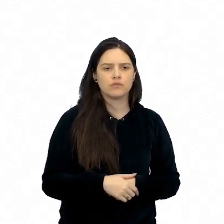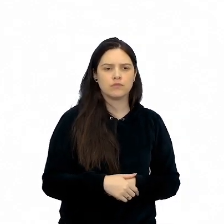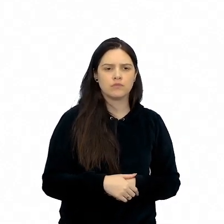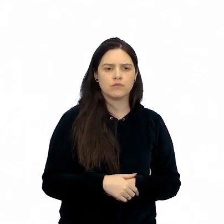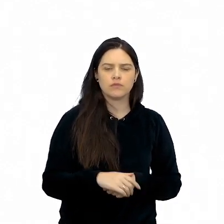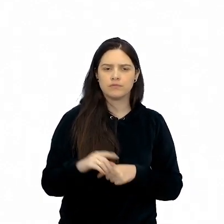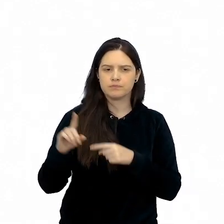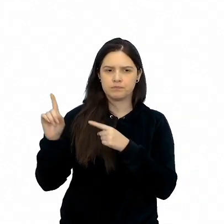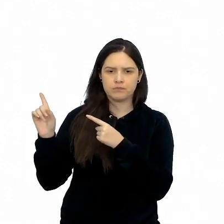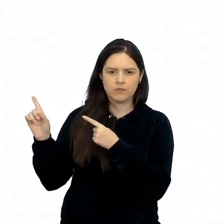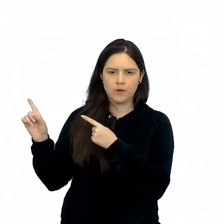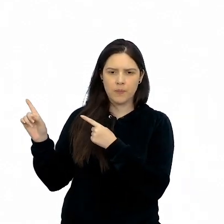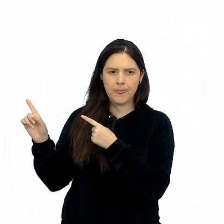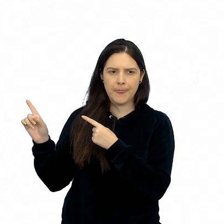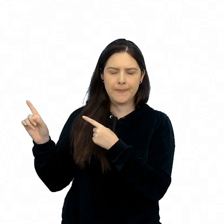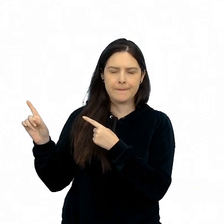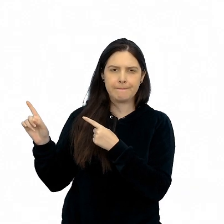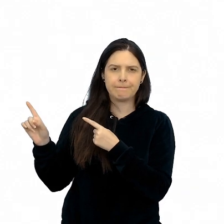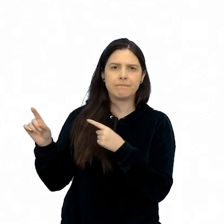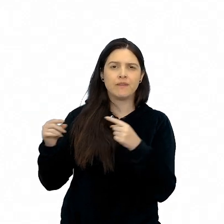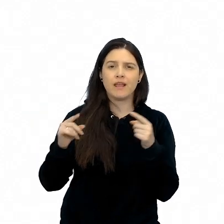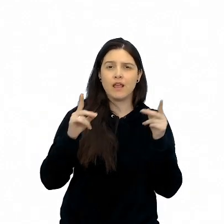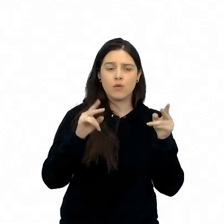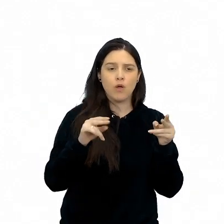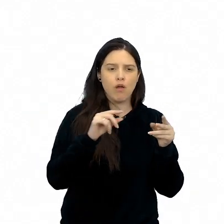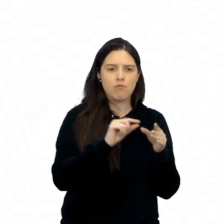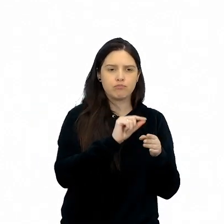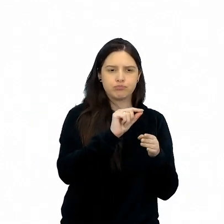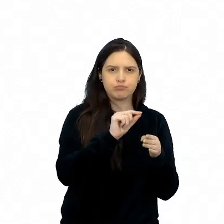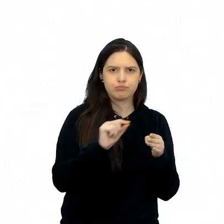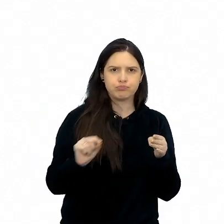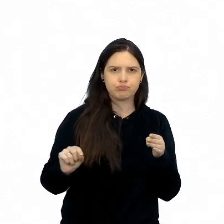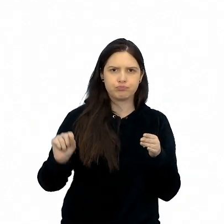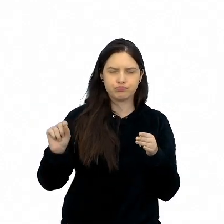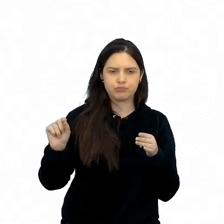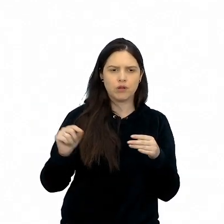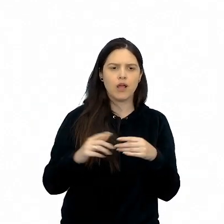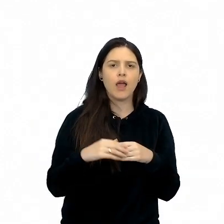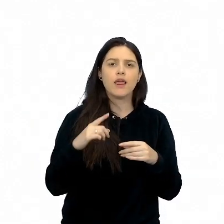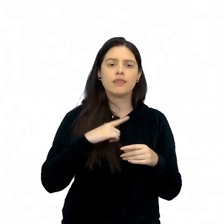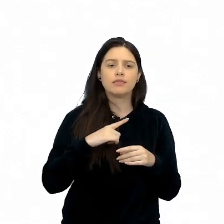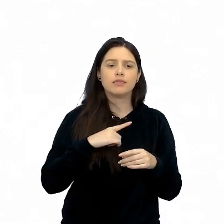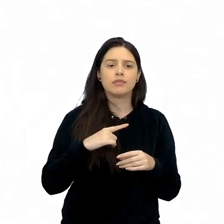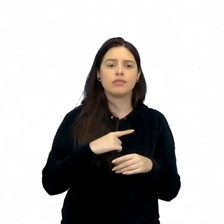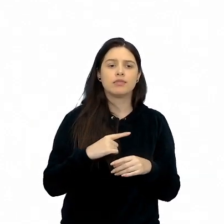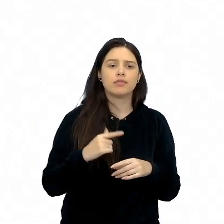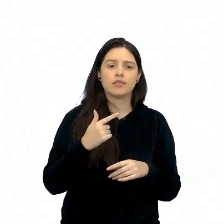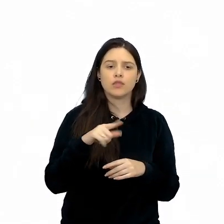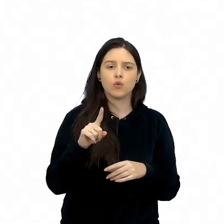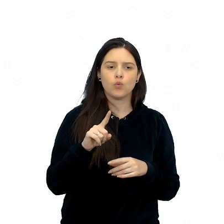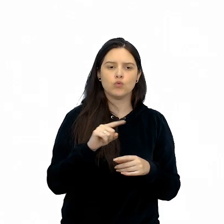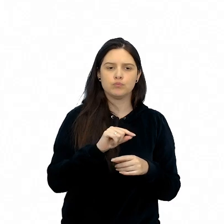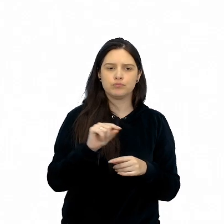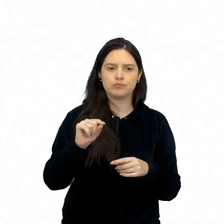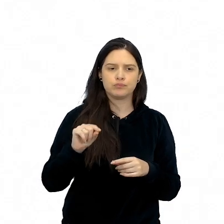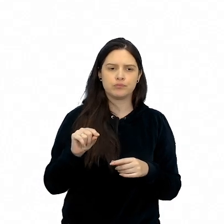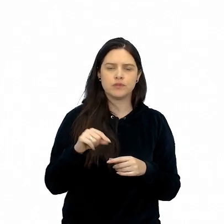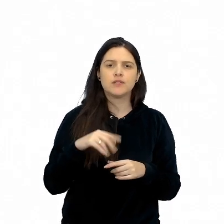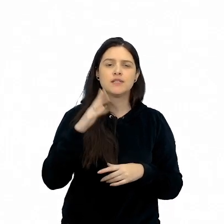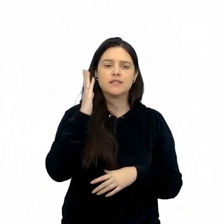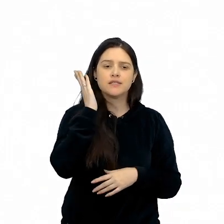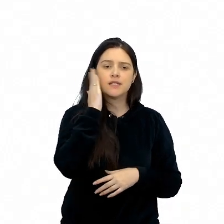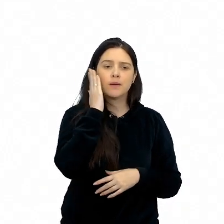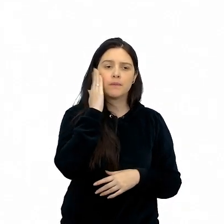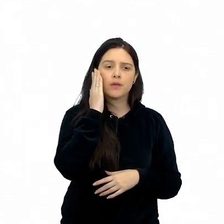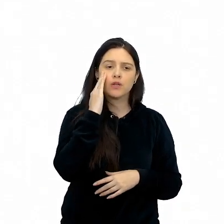reto, né? Lógico que o meu desenho às vezes não está tão bom, mas ele é um ângulo reto. E aqui também é um ângulo reto. Olha que legal. Sabendo que ele